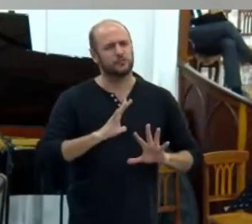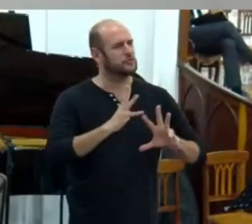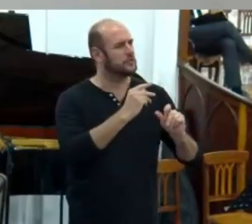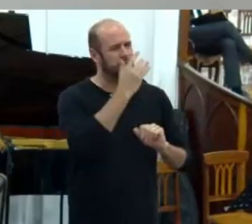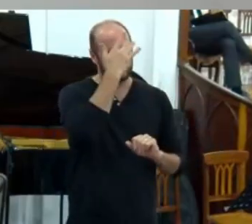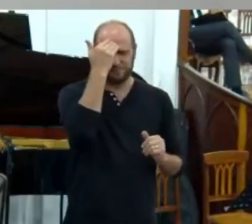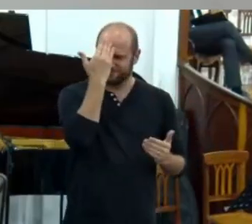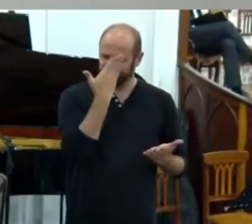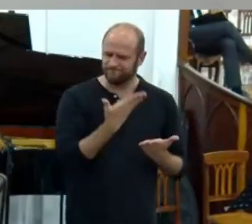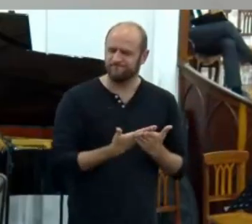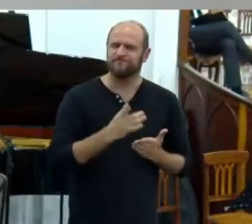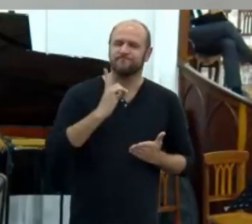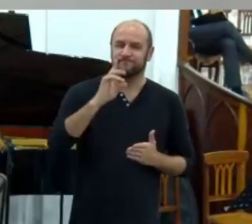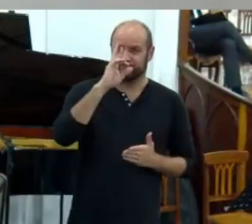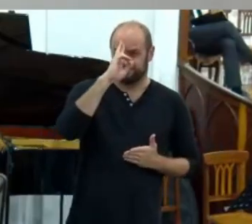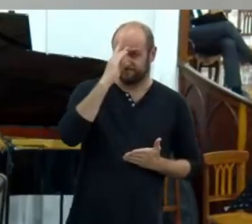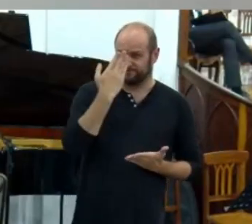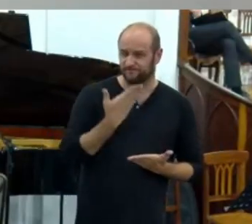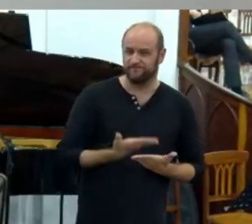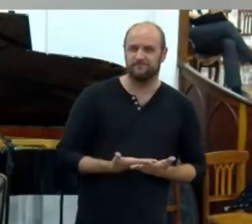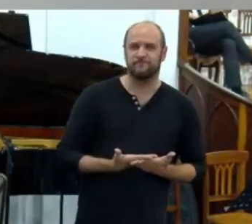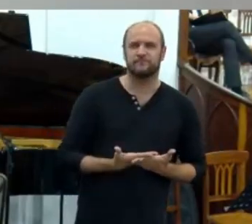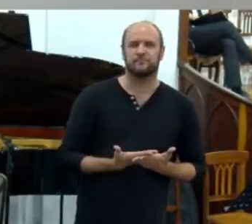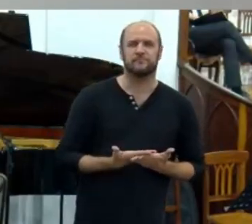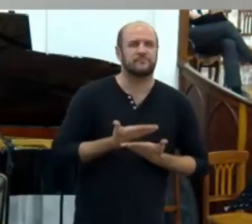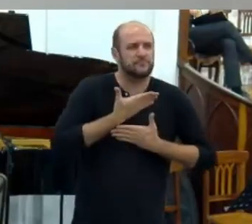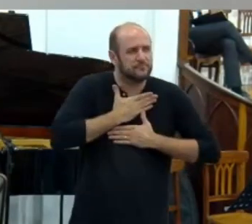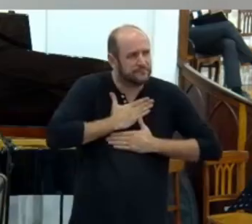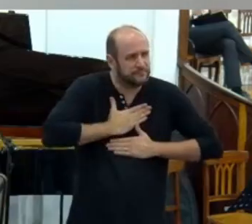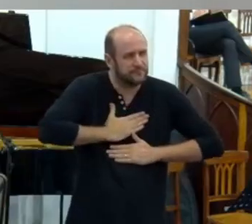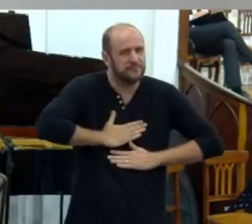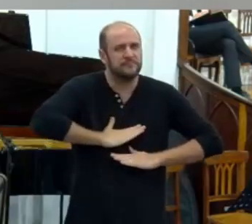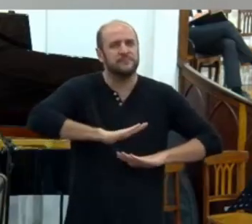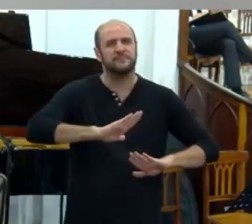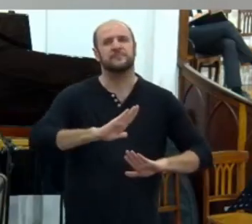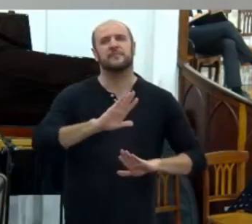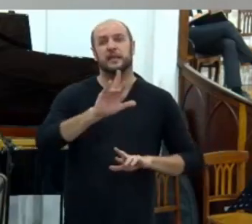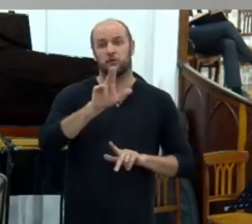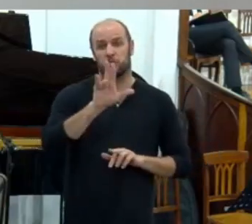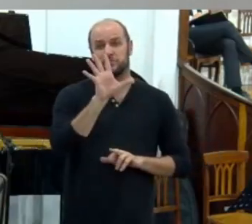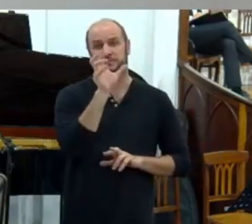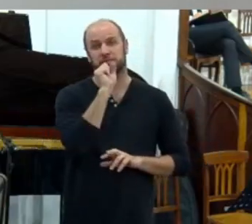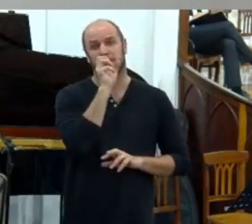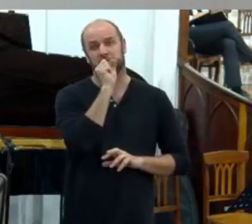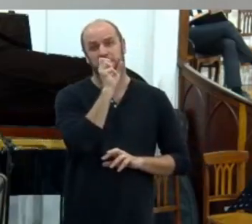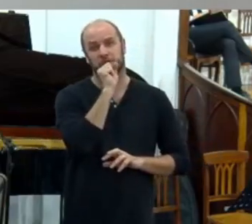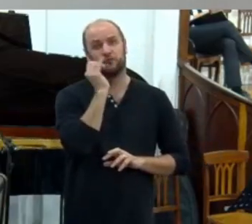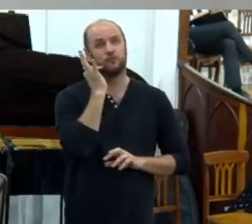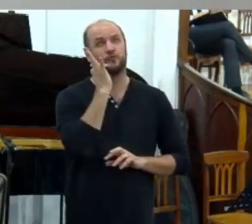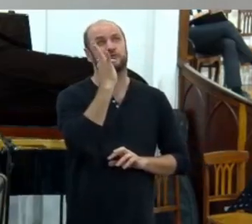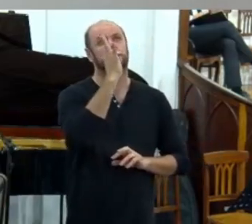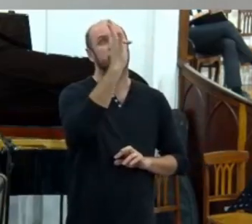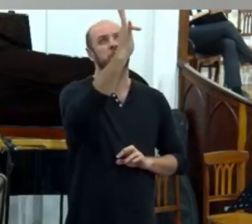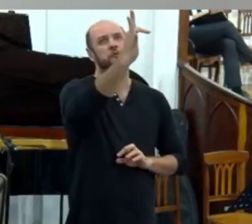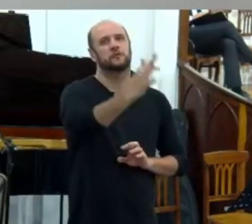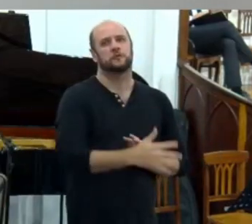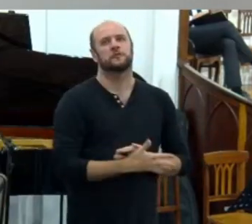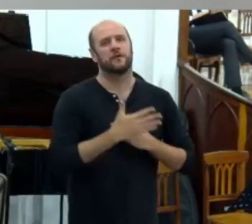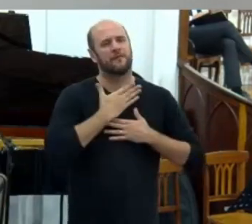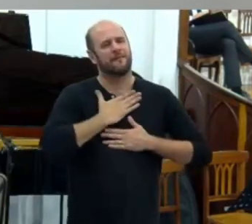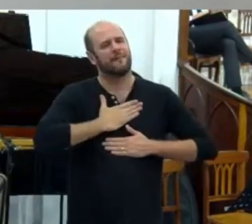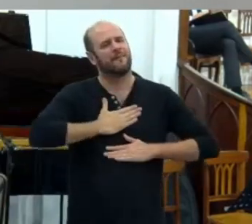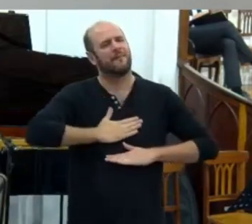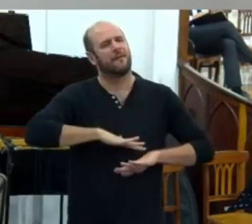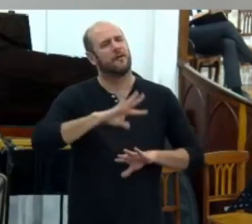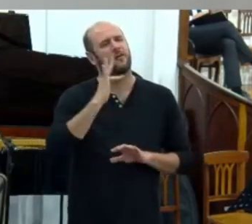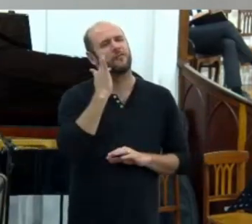e confiam no Senhor, um repouso sabático no futuro. Um repouso